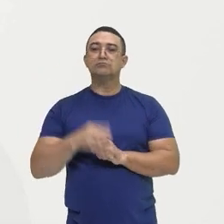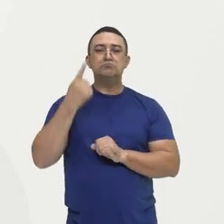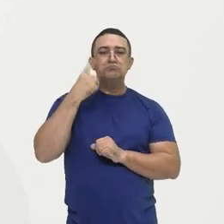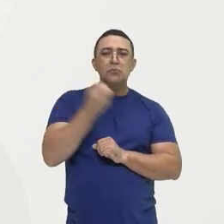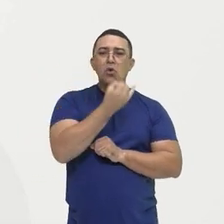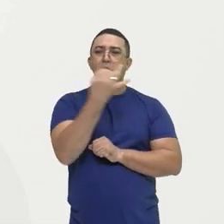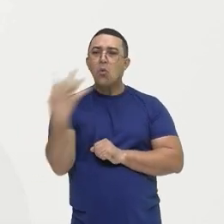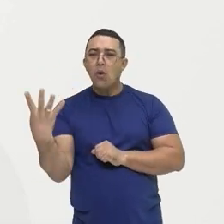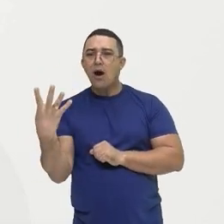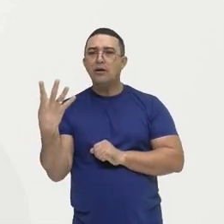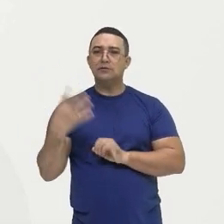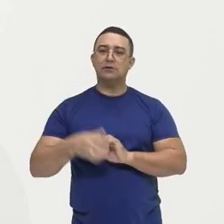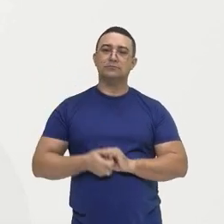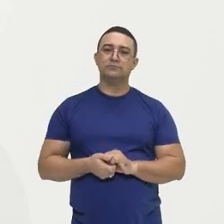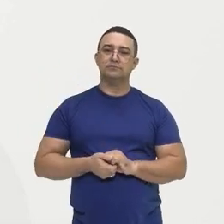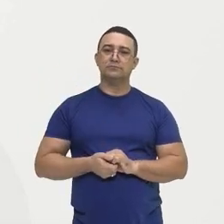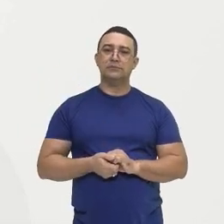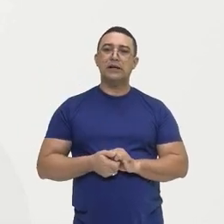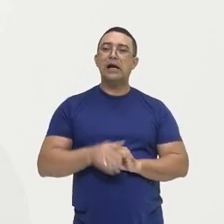quantidade, né? Desse gráfico,